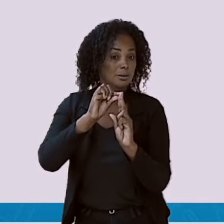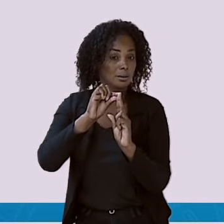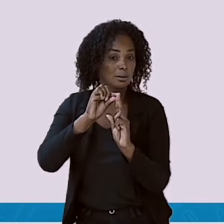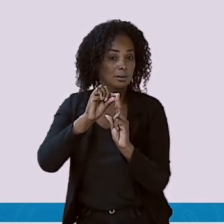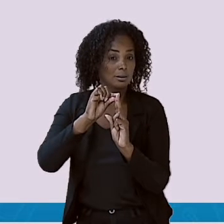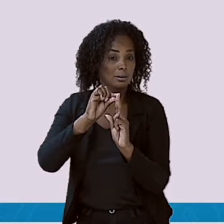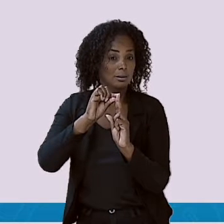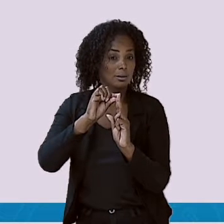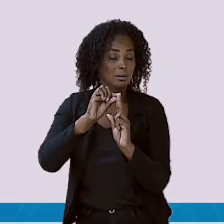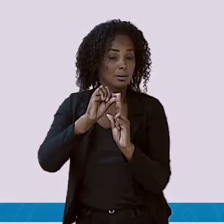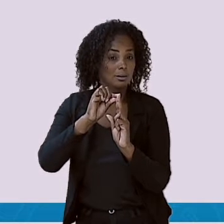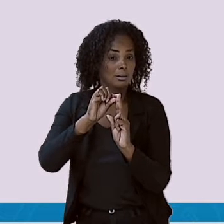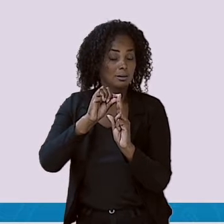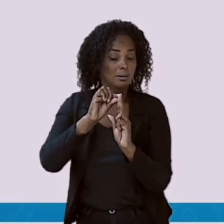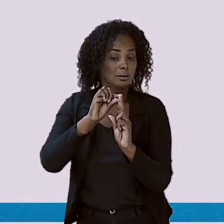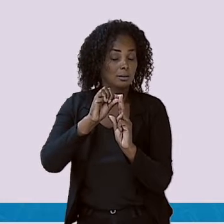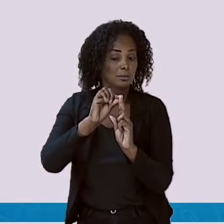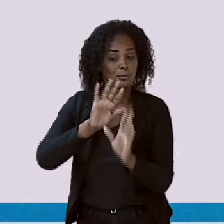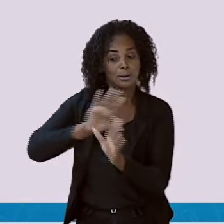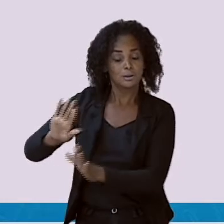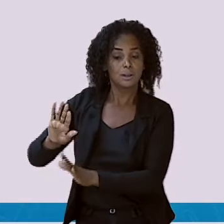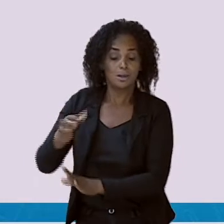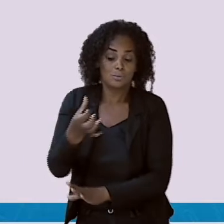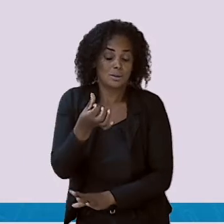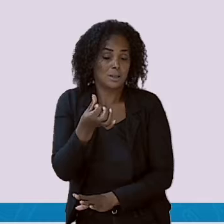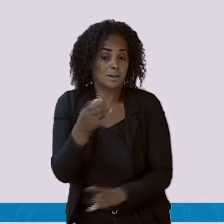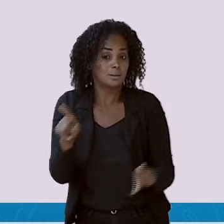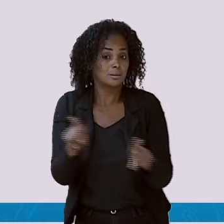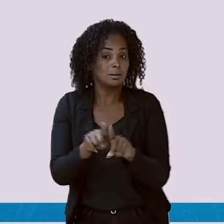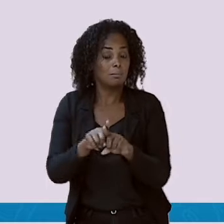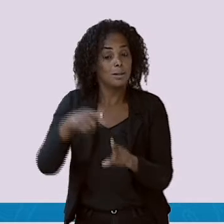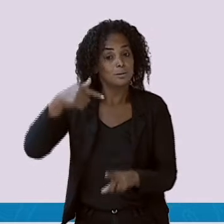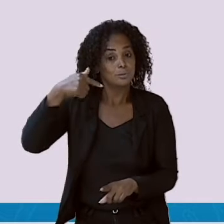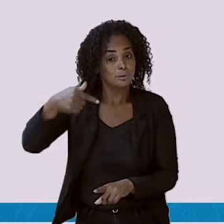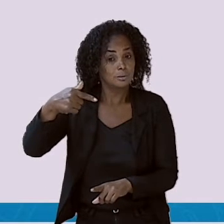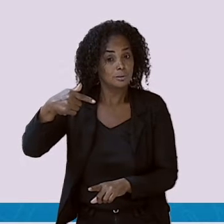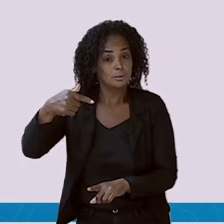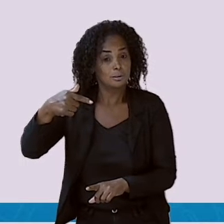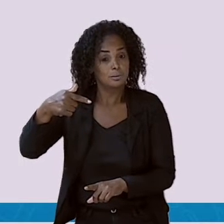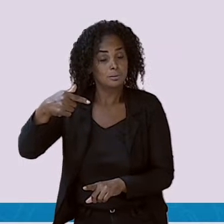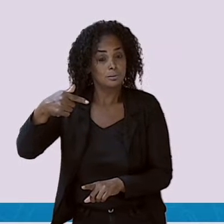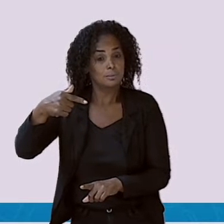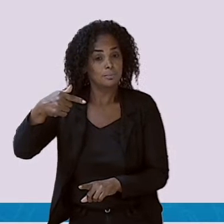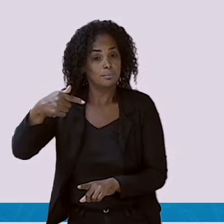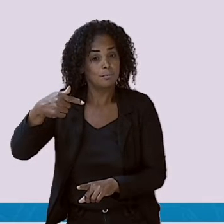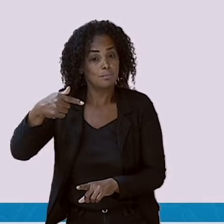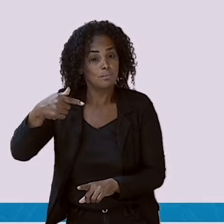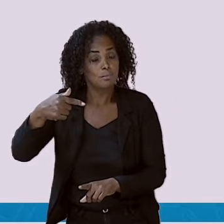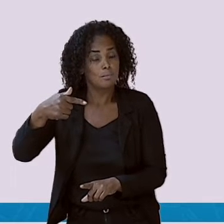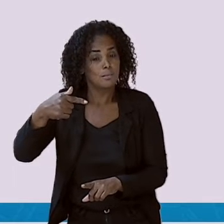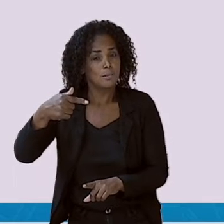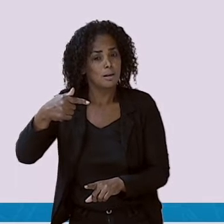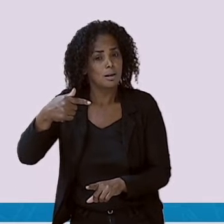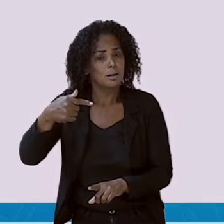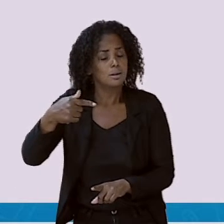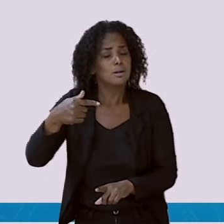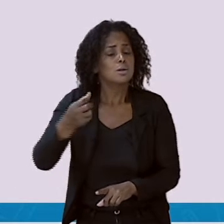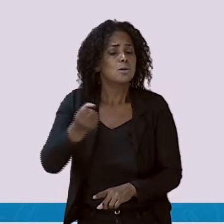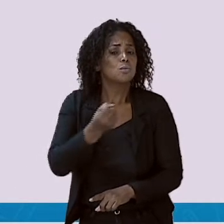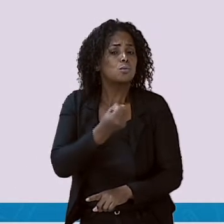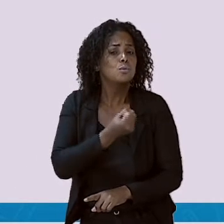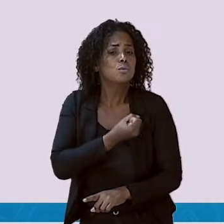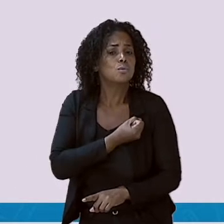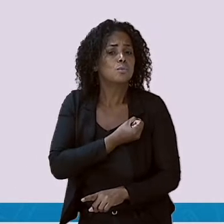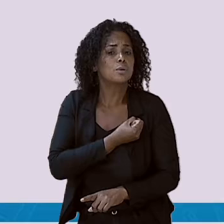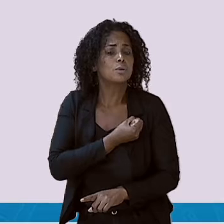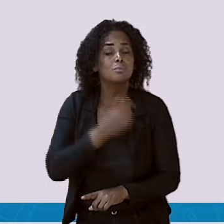6 e o 7. Analisando a dezena, o número que está à direita da dezena é o 5. Então, ele é igual